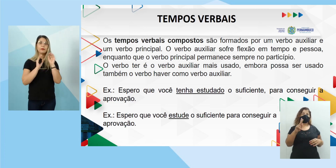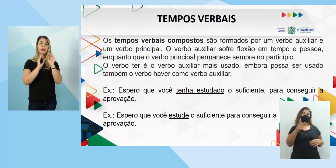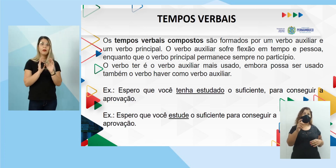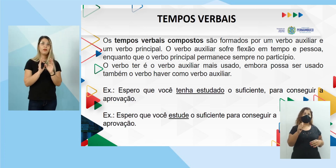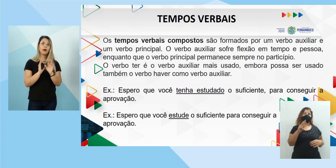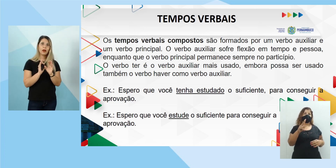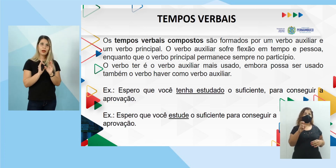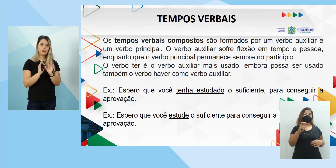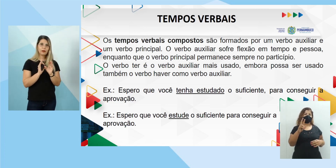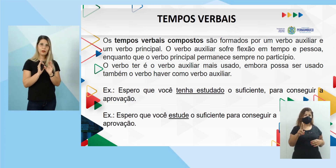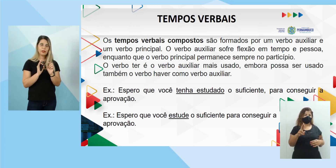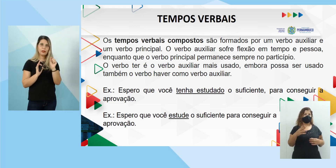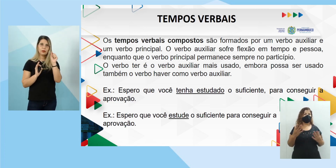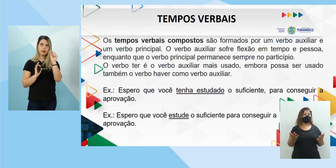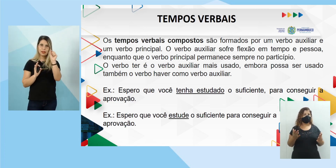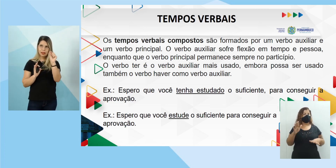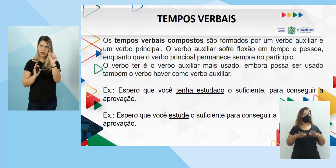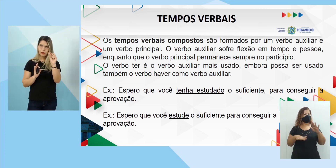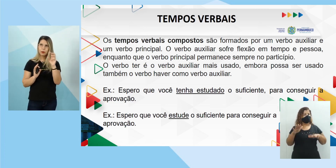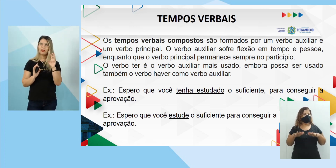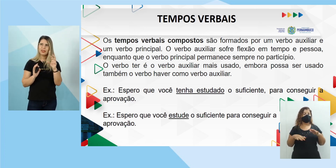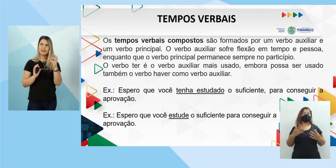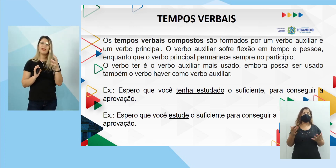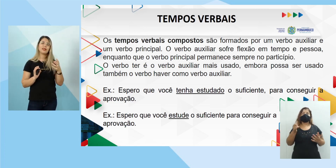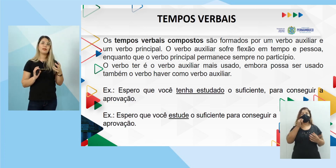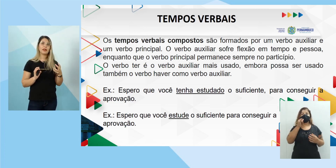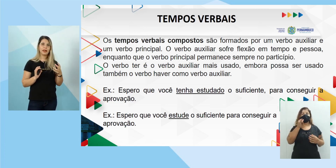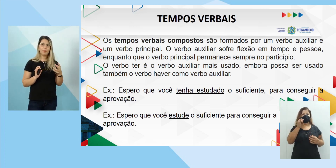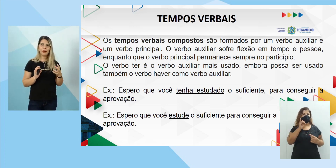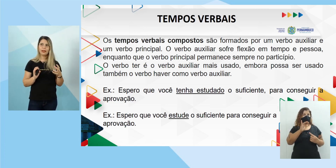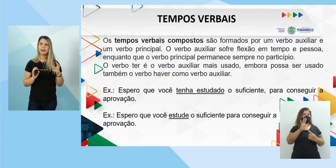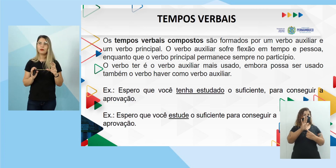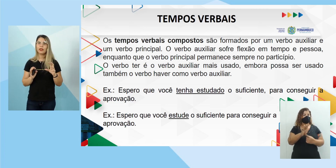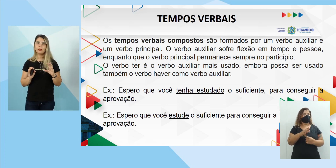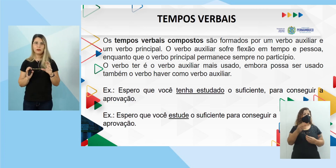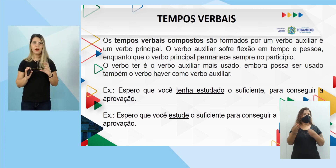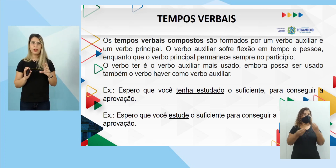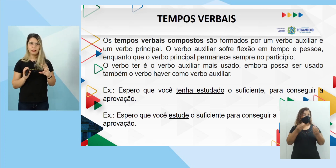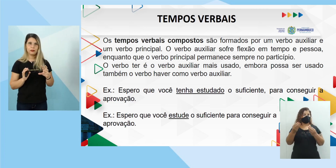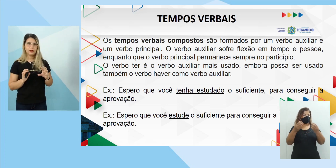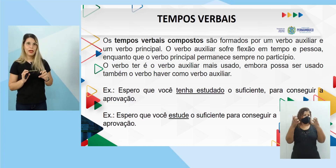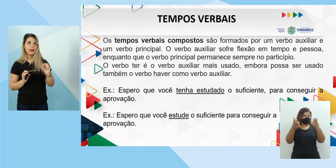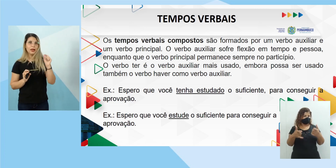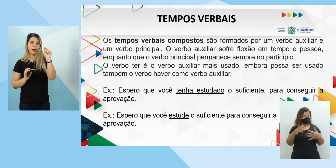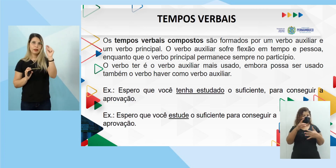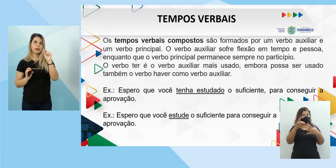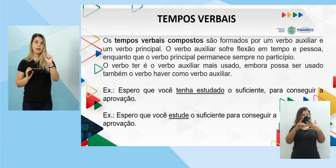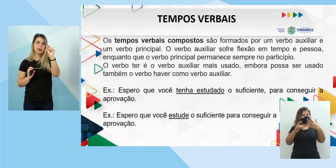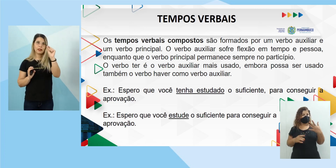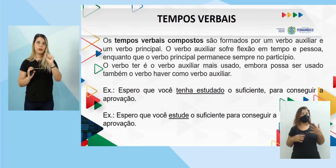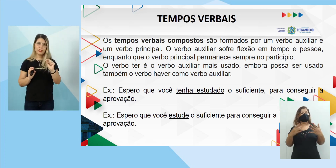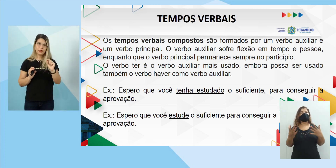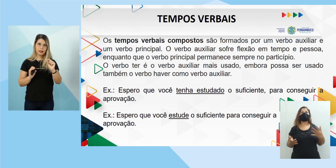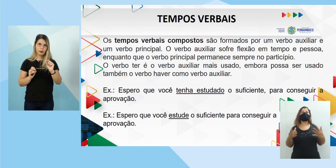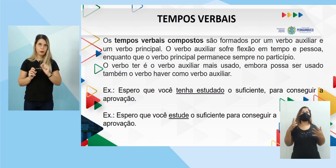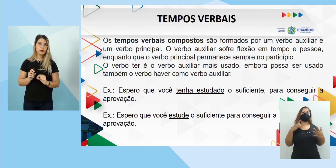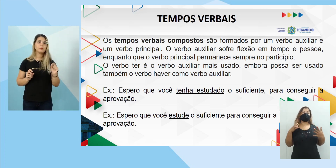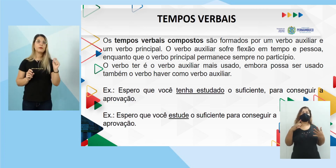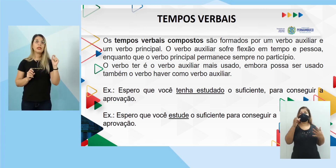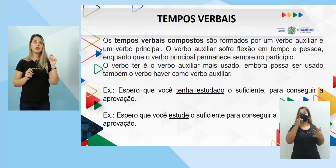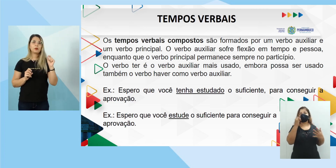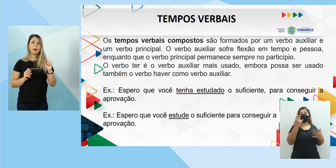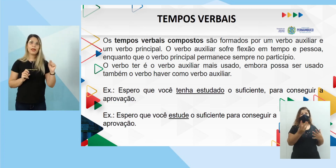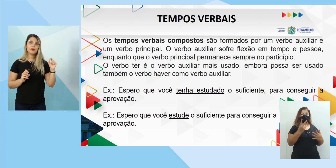auxiliar. Vou colocar para vocês os exemplos para vocês entenderem na prática do que eu estou falando, tá? A gente tem aí dois